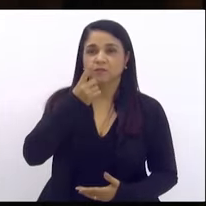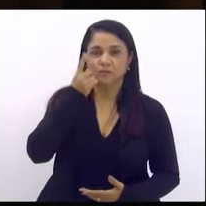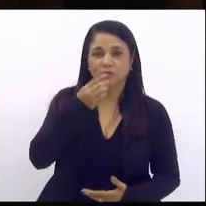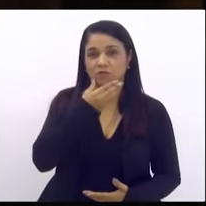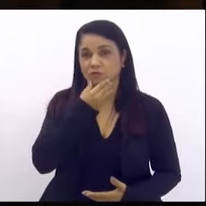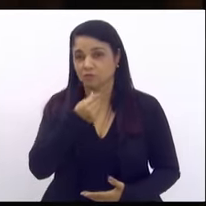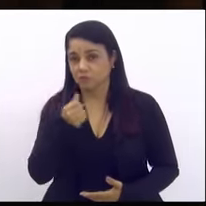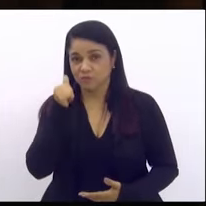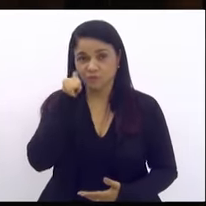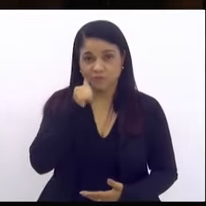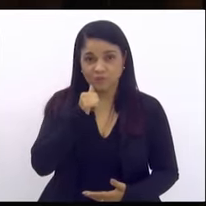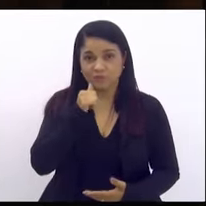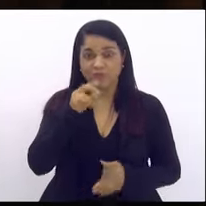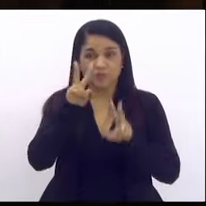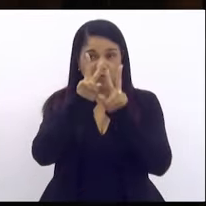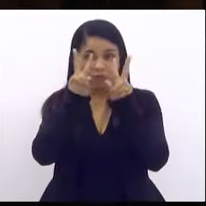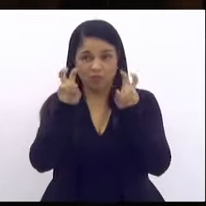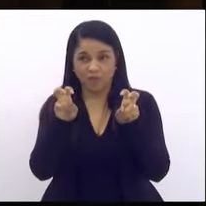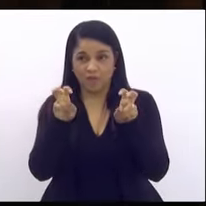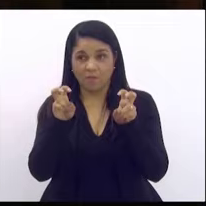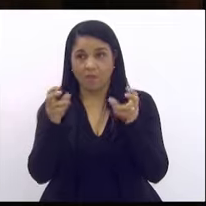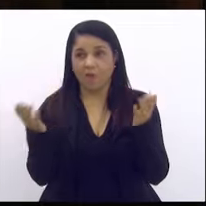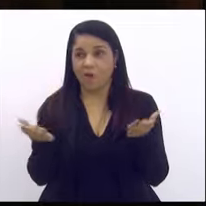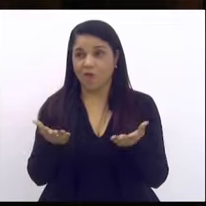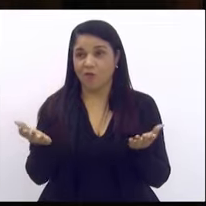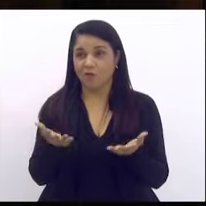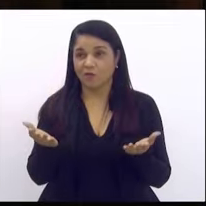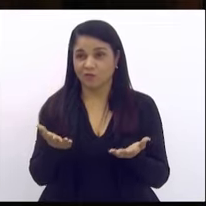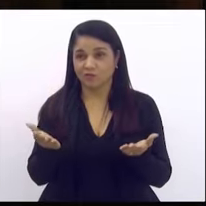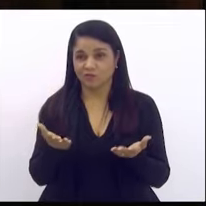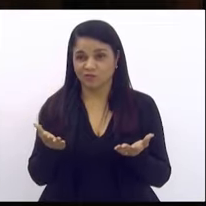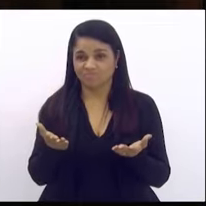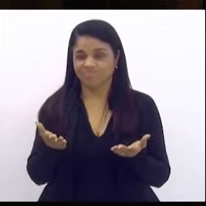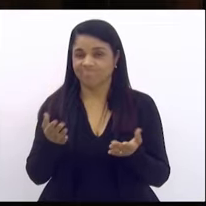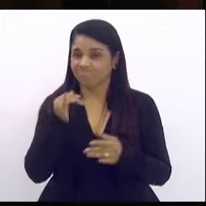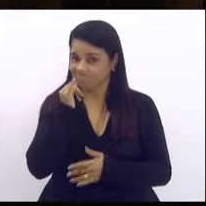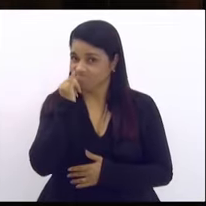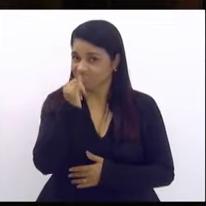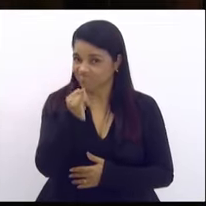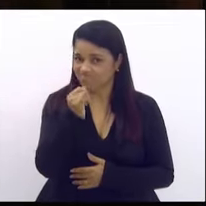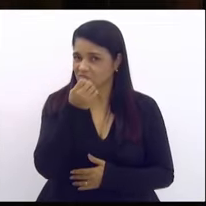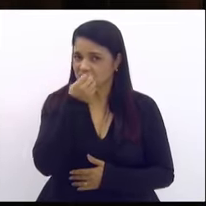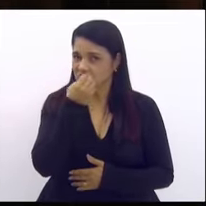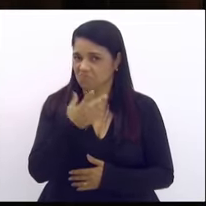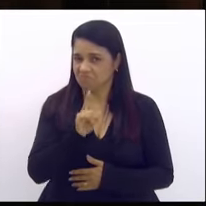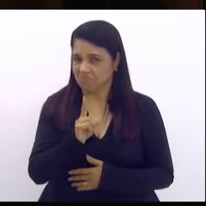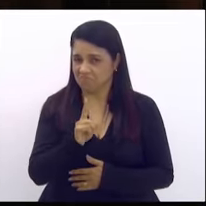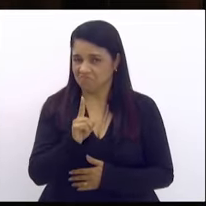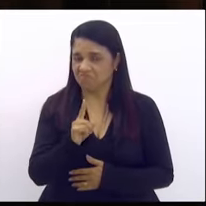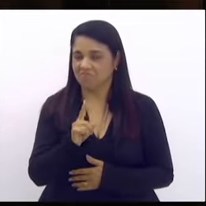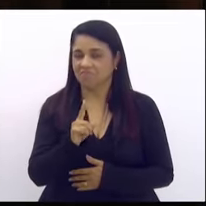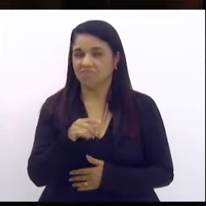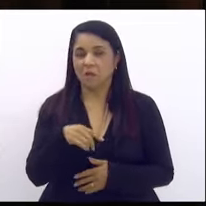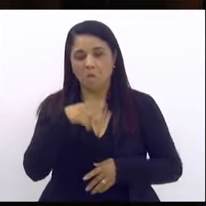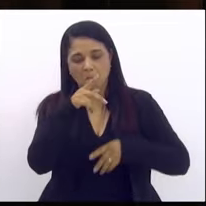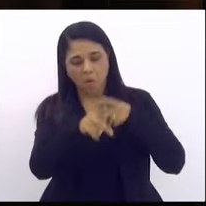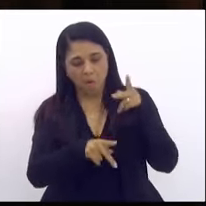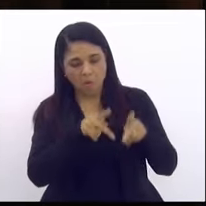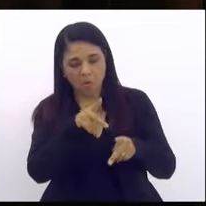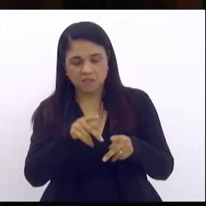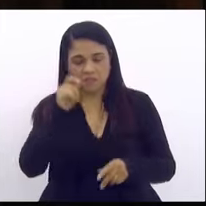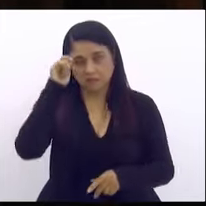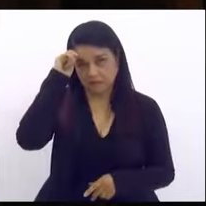senhores deputados o tema que eu venho trazer aqui hoje não é confor para nós população